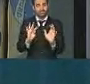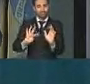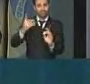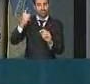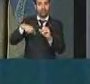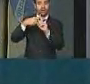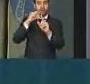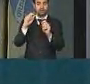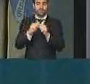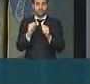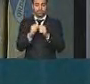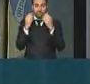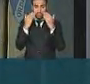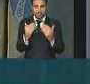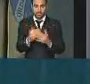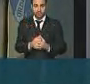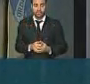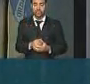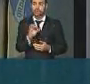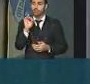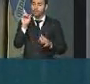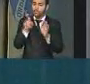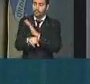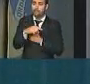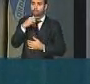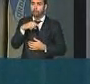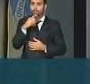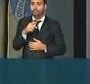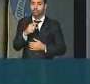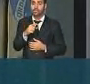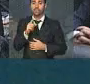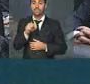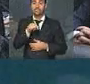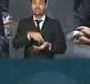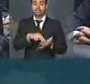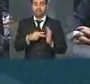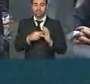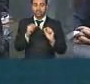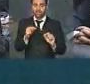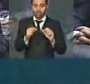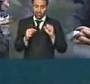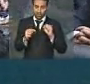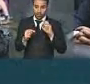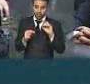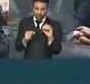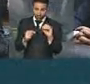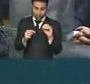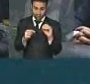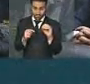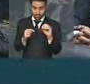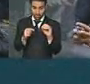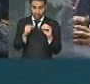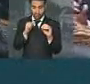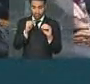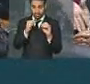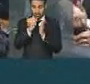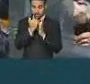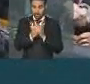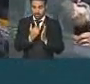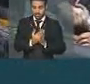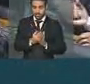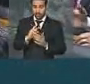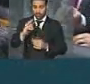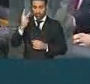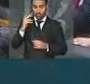nessas questões só um esclarecimento senador isso quer dizer que a cada novos oitenta dispositivos dobra ou apenas